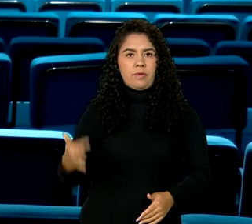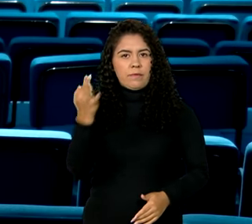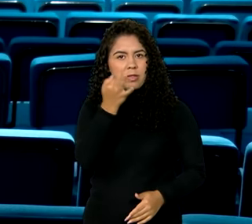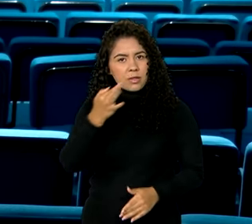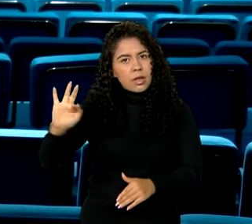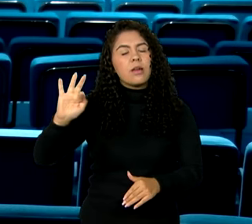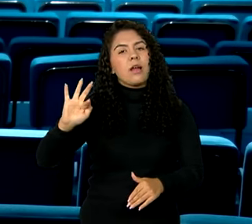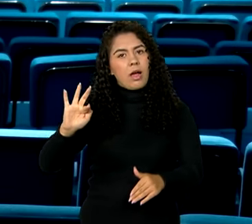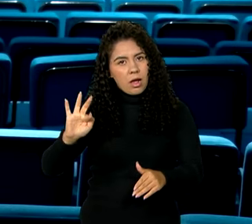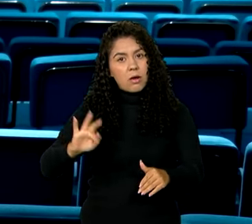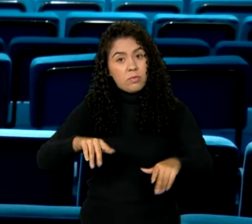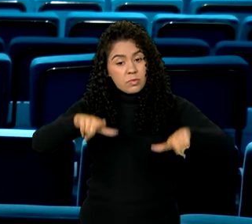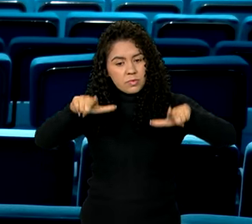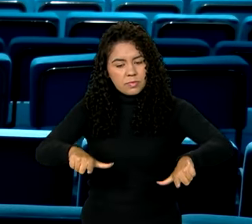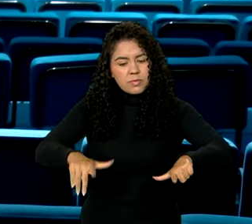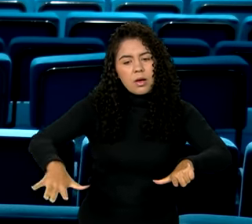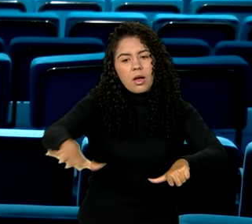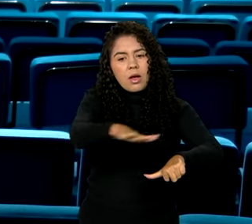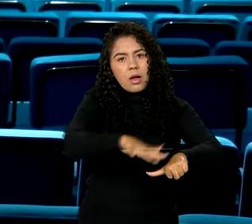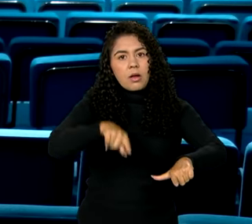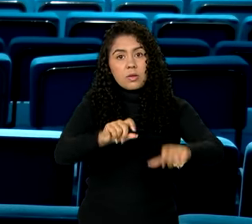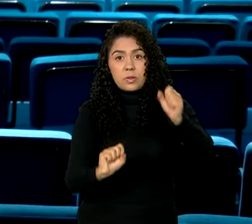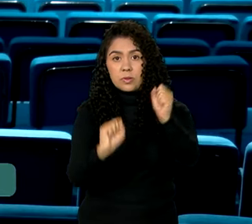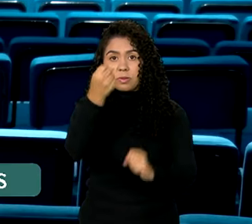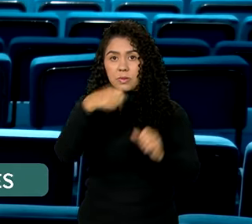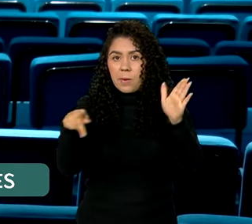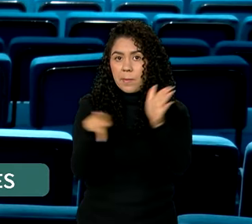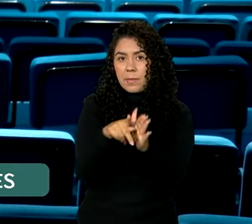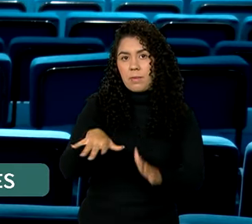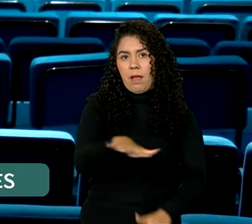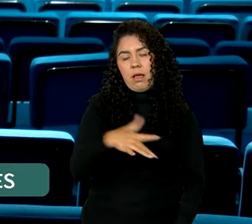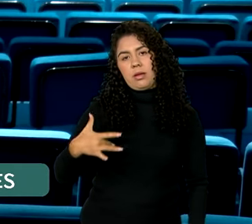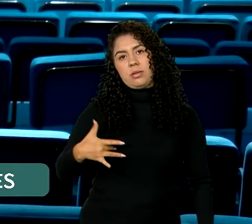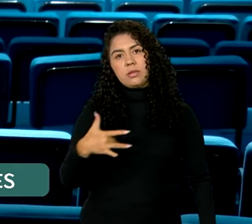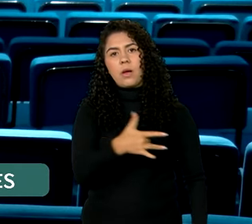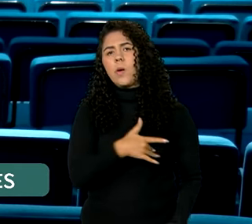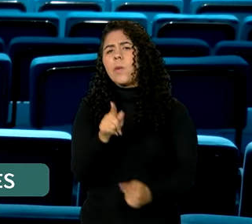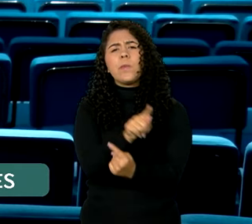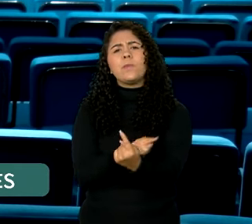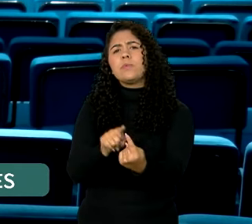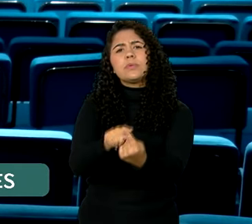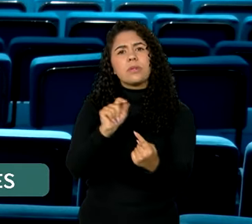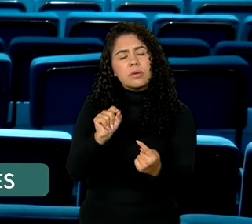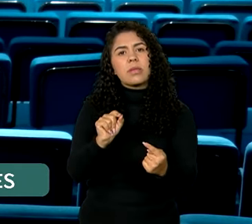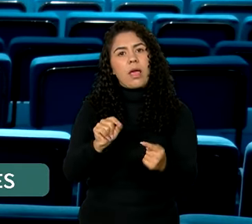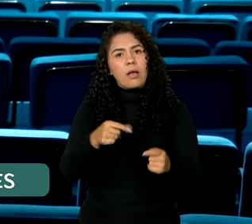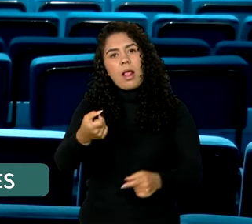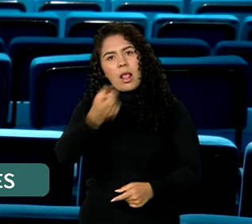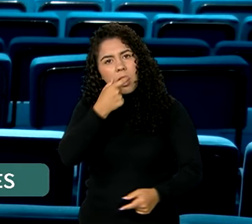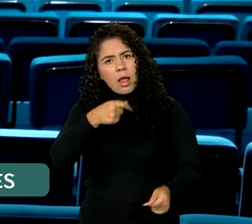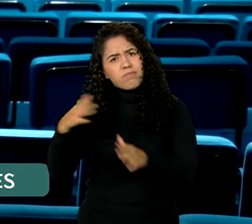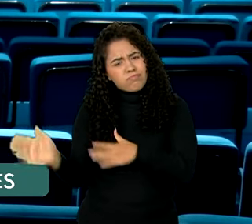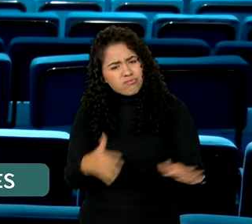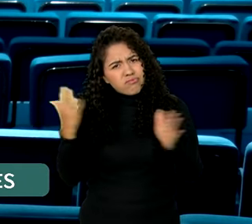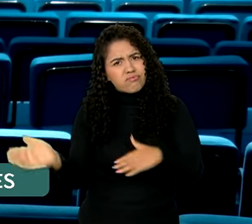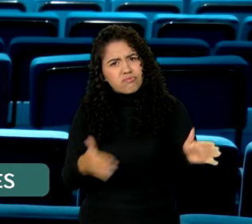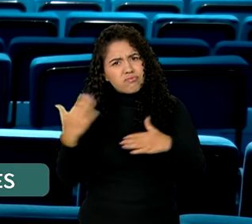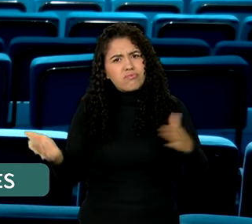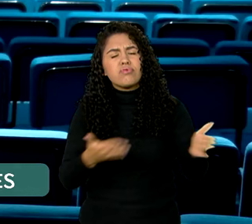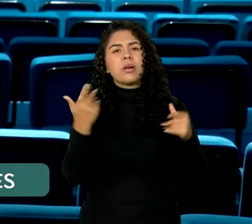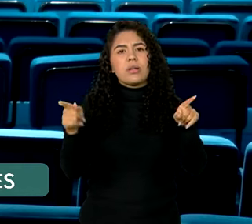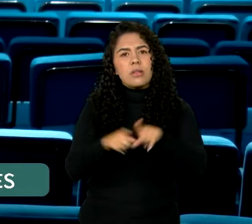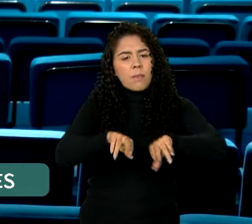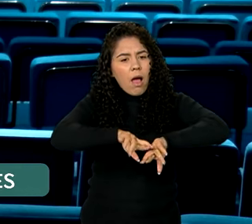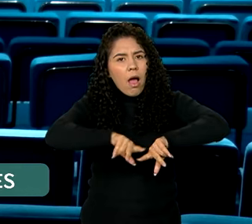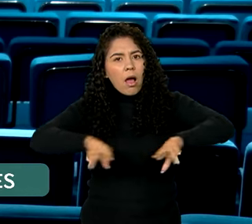do complexo econômico e industrial da saúde, que objetiva aumentar a produção nacional de medicamentos e insumos